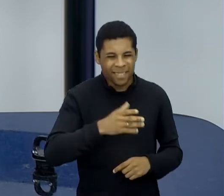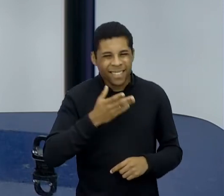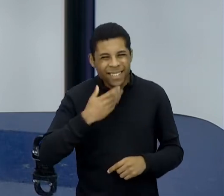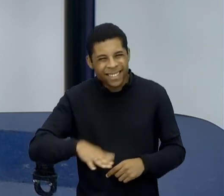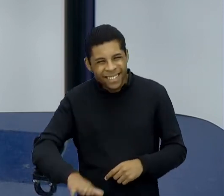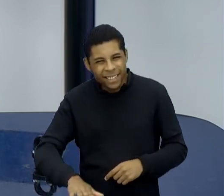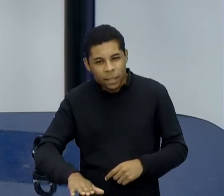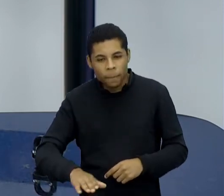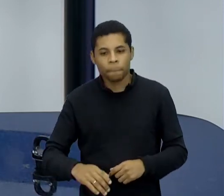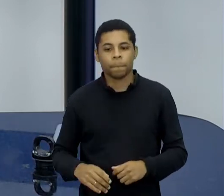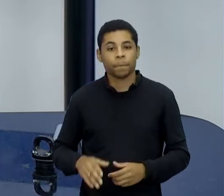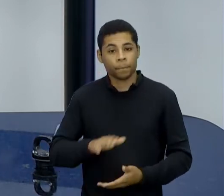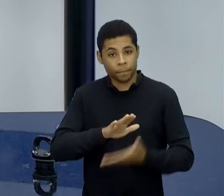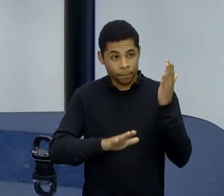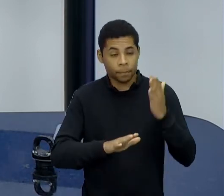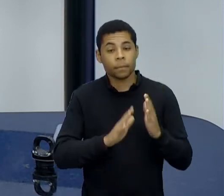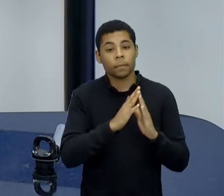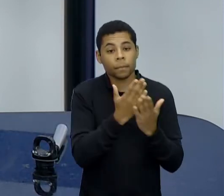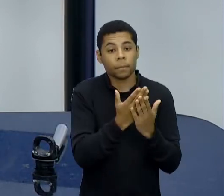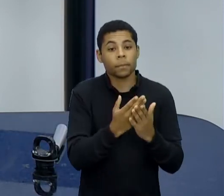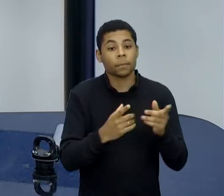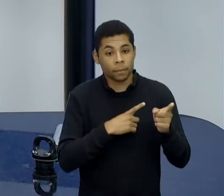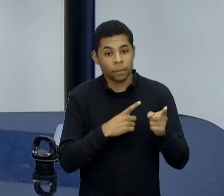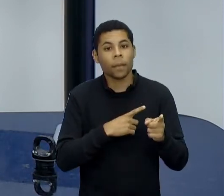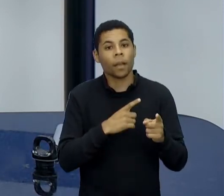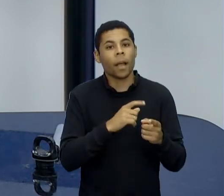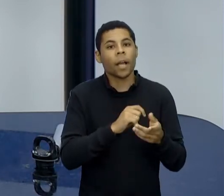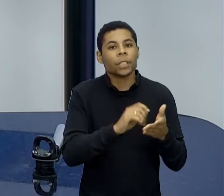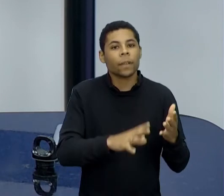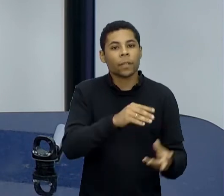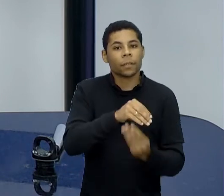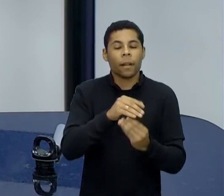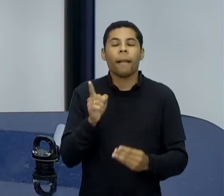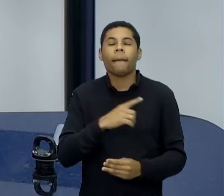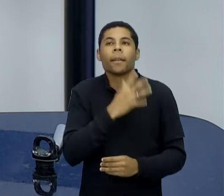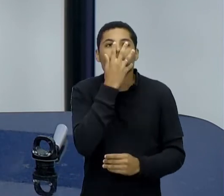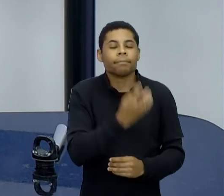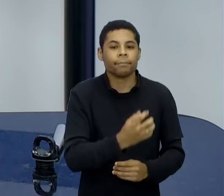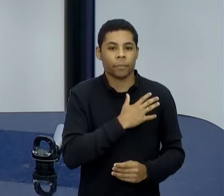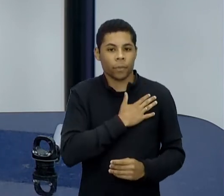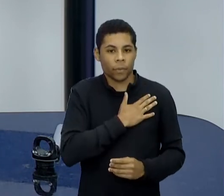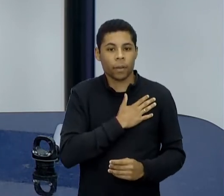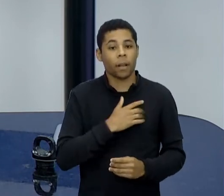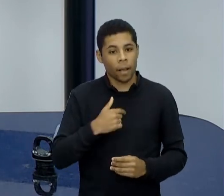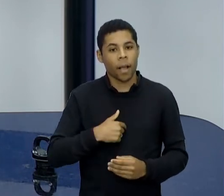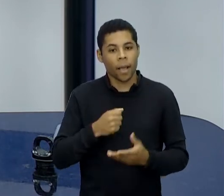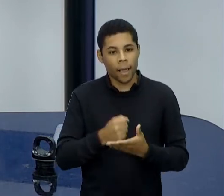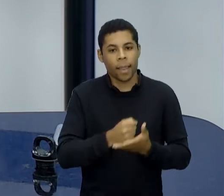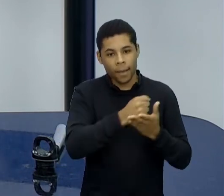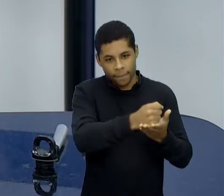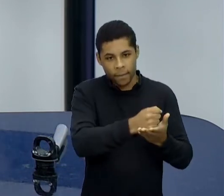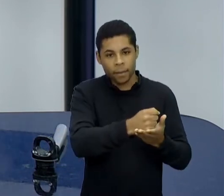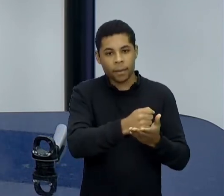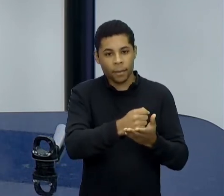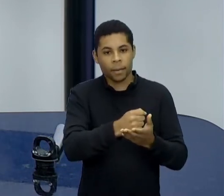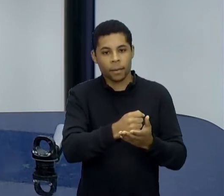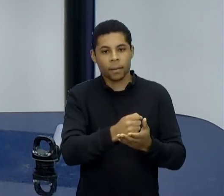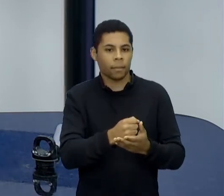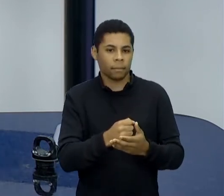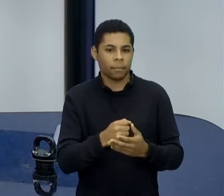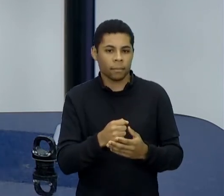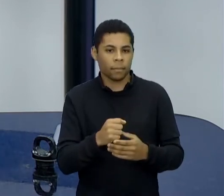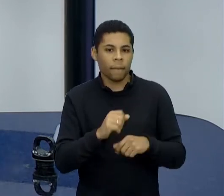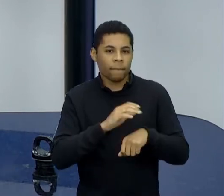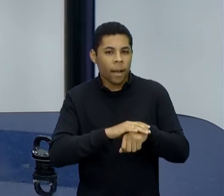educação infantil, tinha como atividade complementar. E eles se apaixonaram tanto que eu levei para fazer